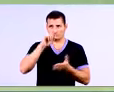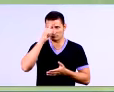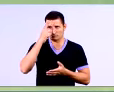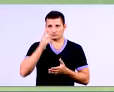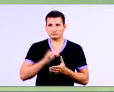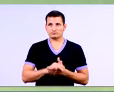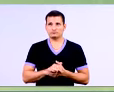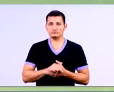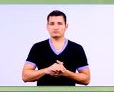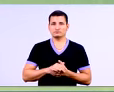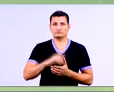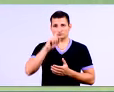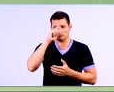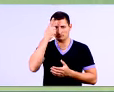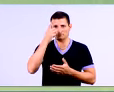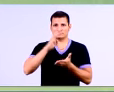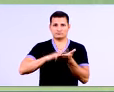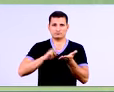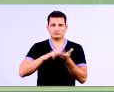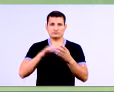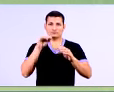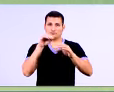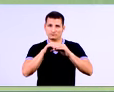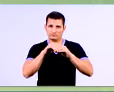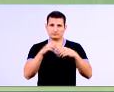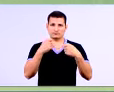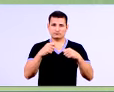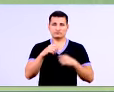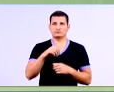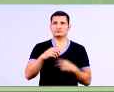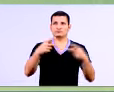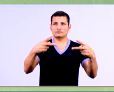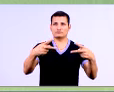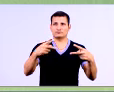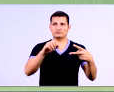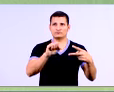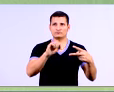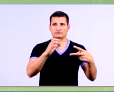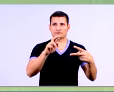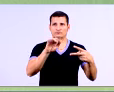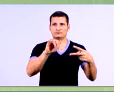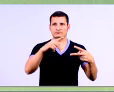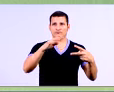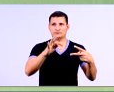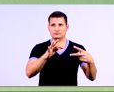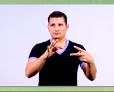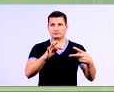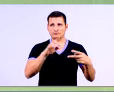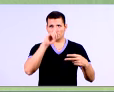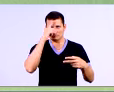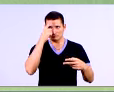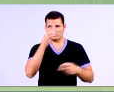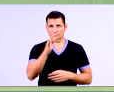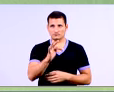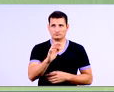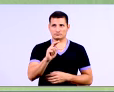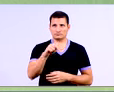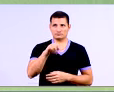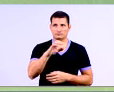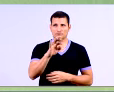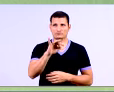Para criarmos um método, dentro do script nós vamos trabalhar assim. Criamos uma function que